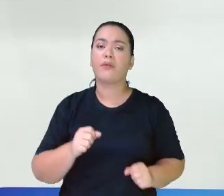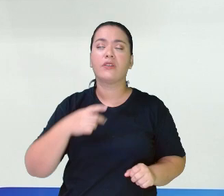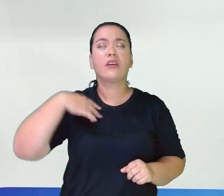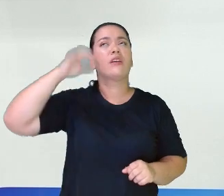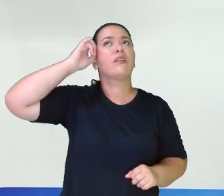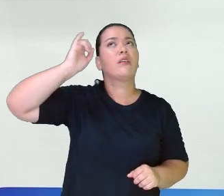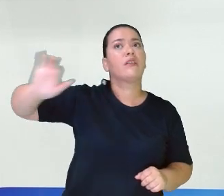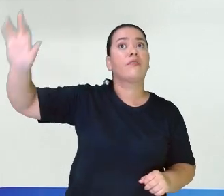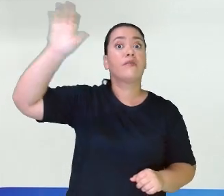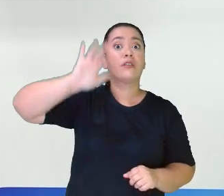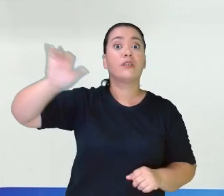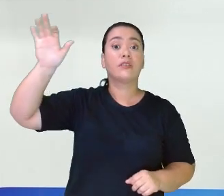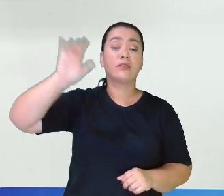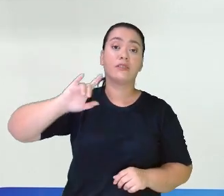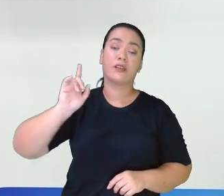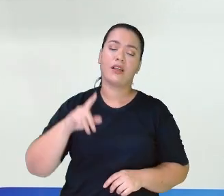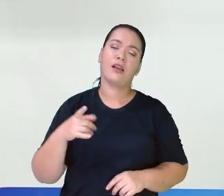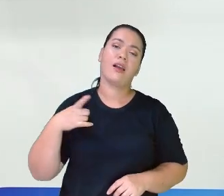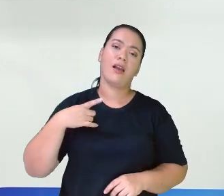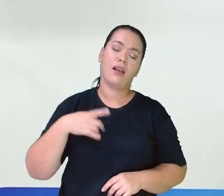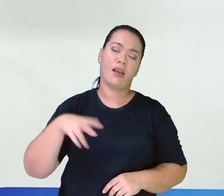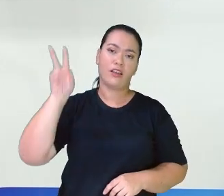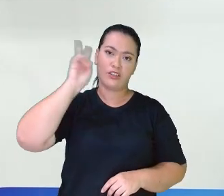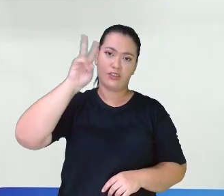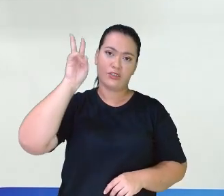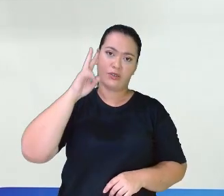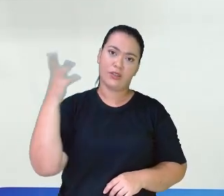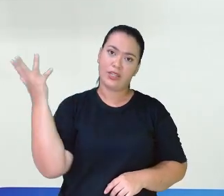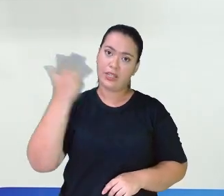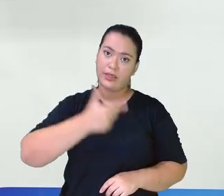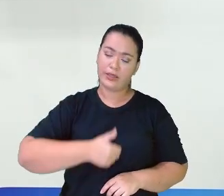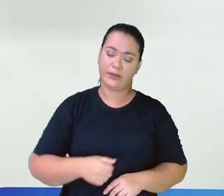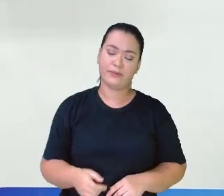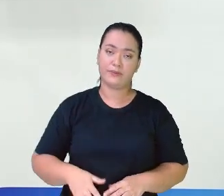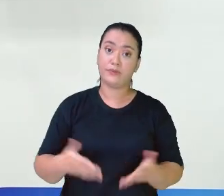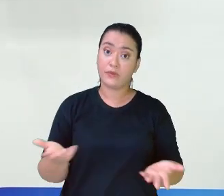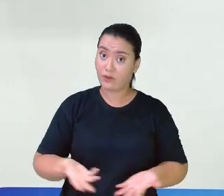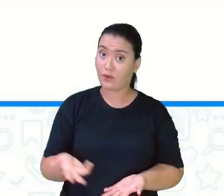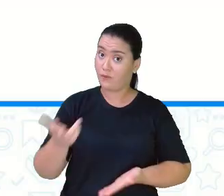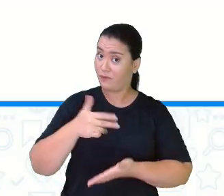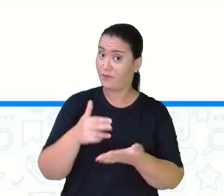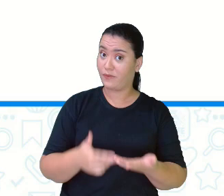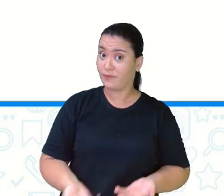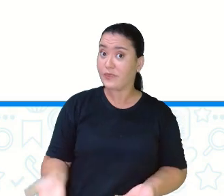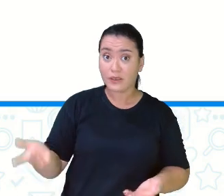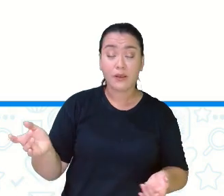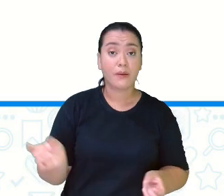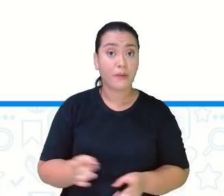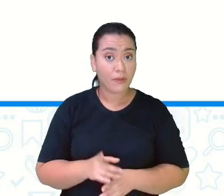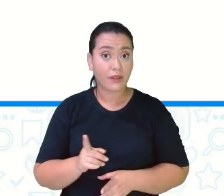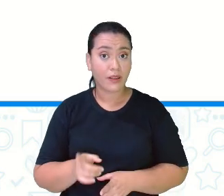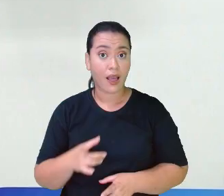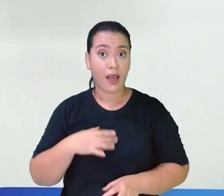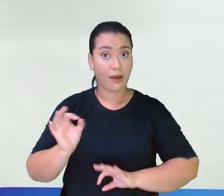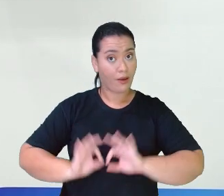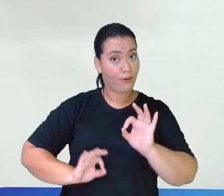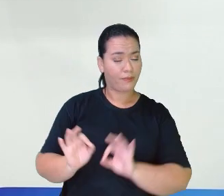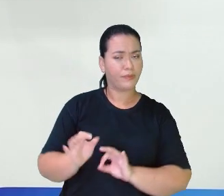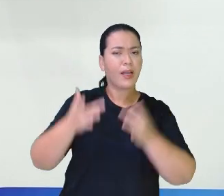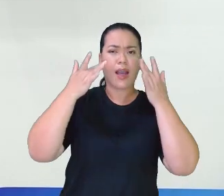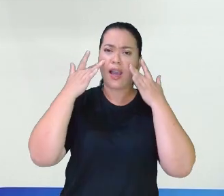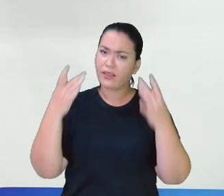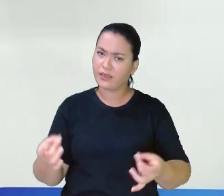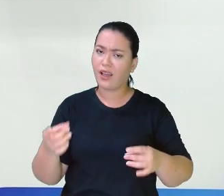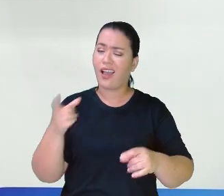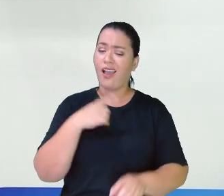que nos ensinam até o dia de hoje. Vamos começar a leitura da nossa fábula. Estão preparados? Fiquem atentos, tá? Porque